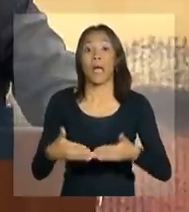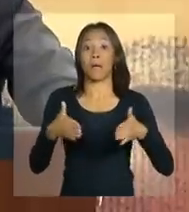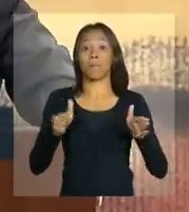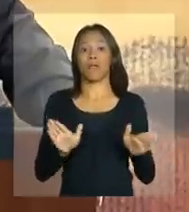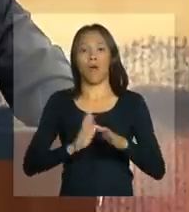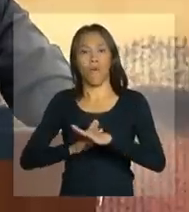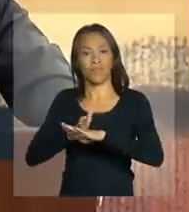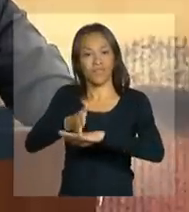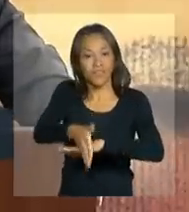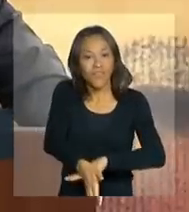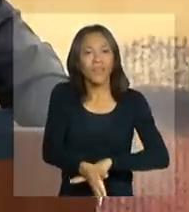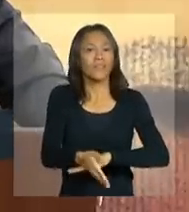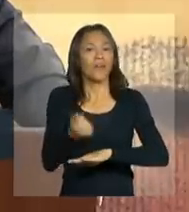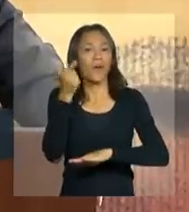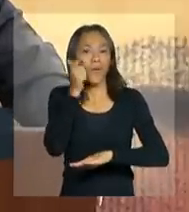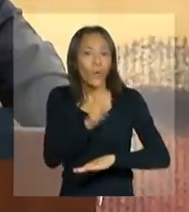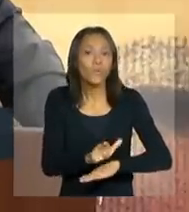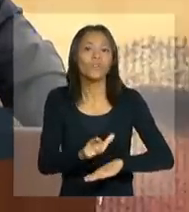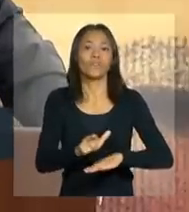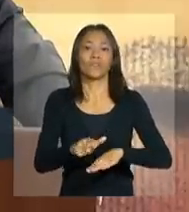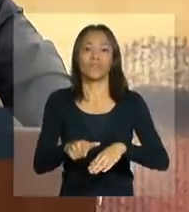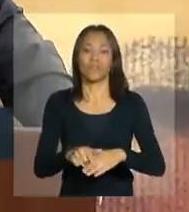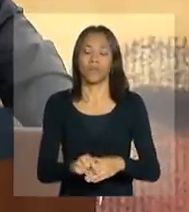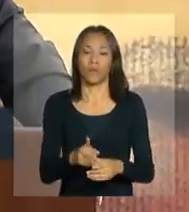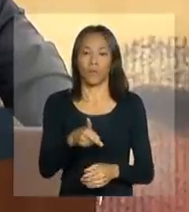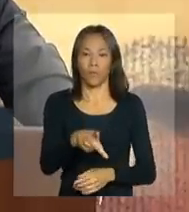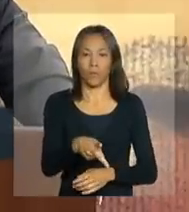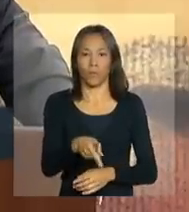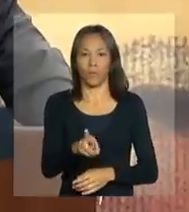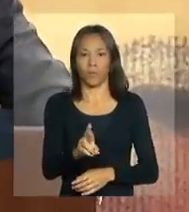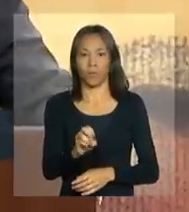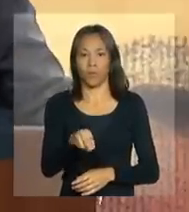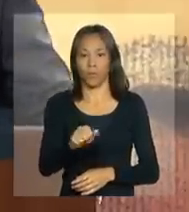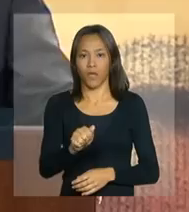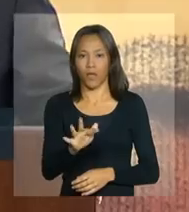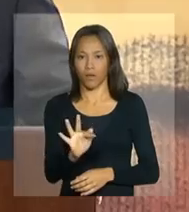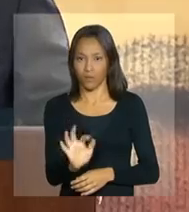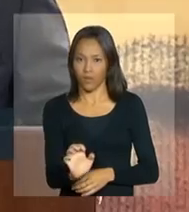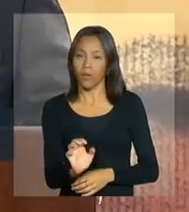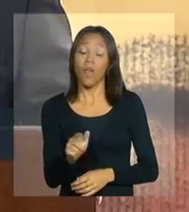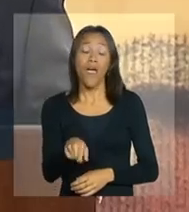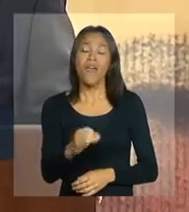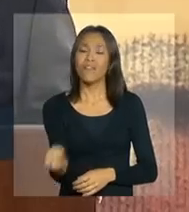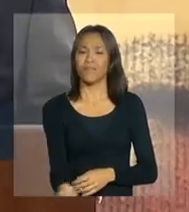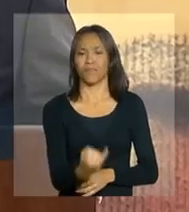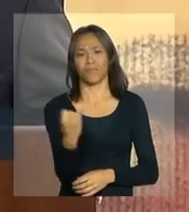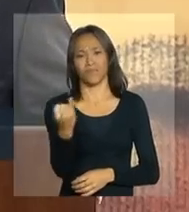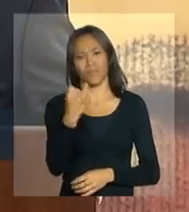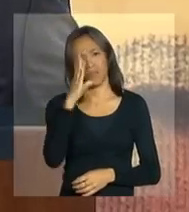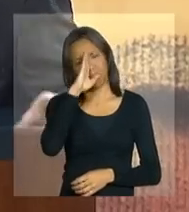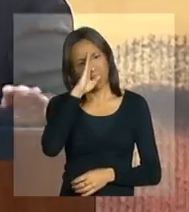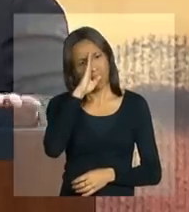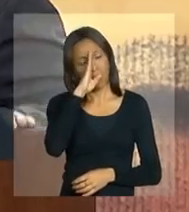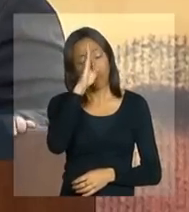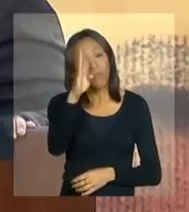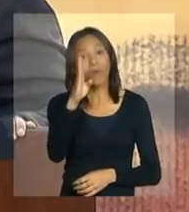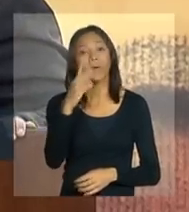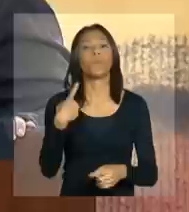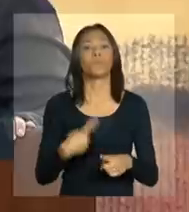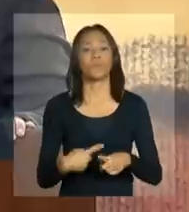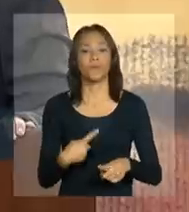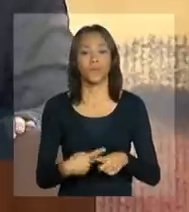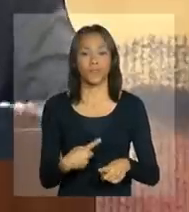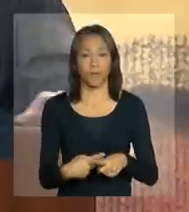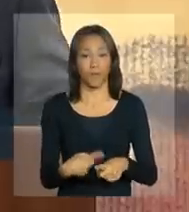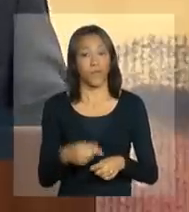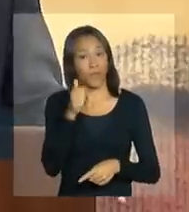à declaração de aptidão do PRONAF na declaração de aptidão isso é fundamental inclusive por uma questão que